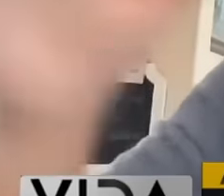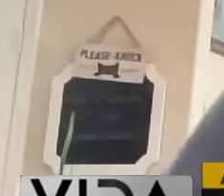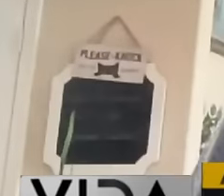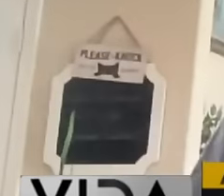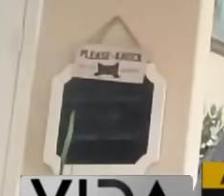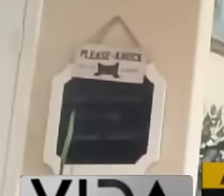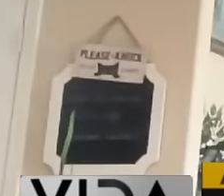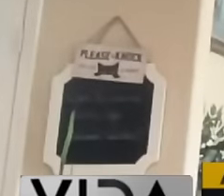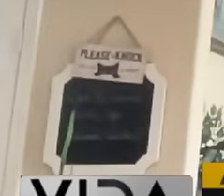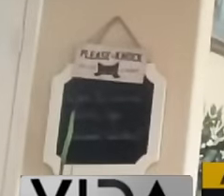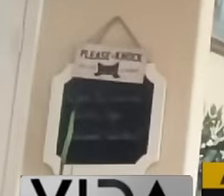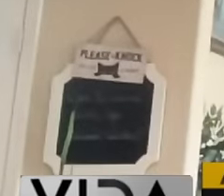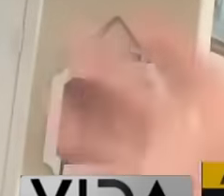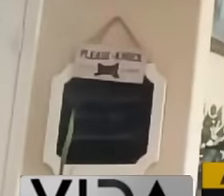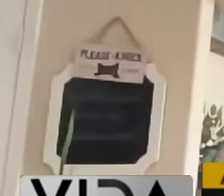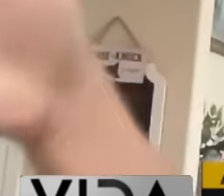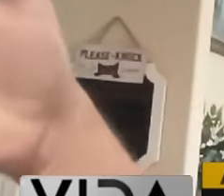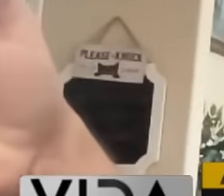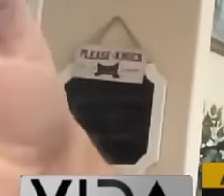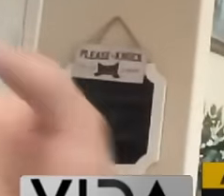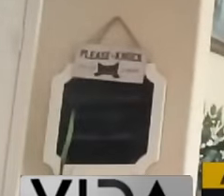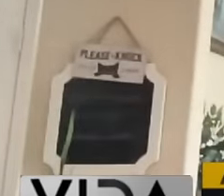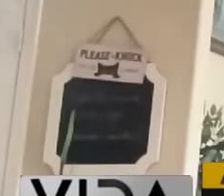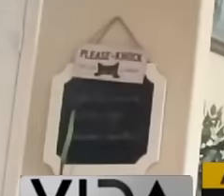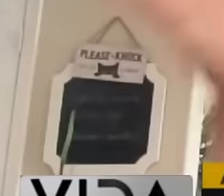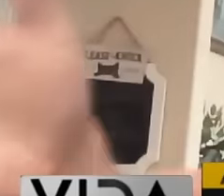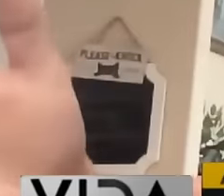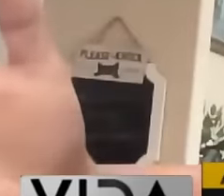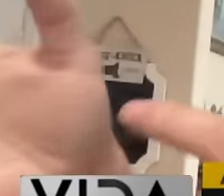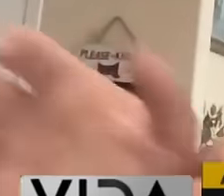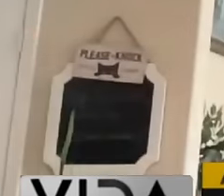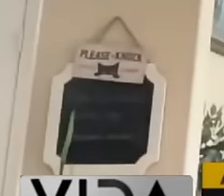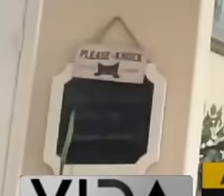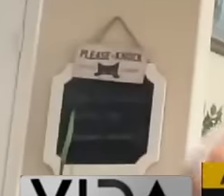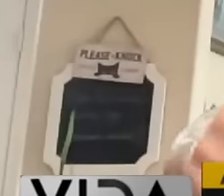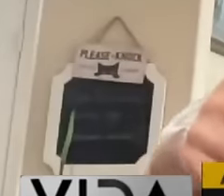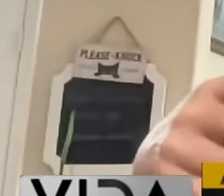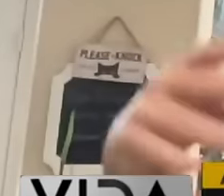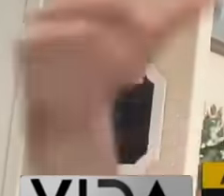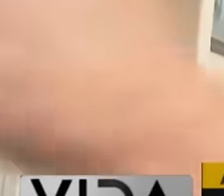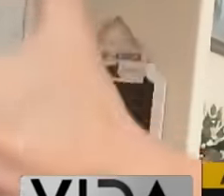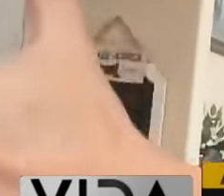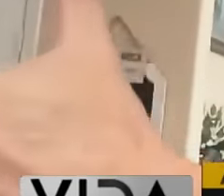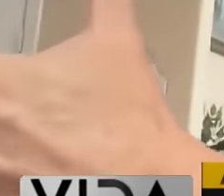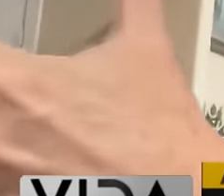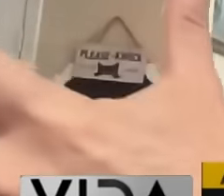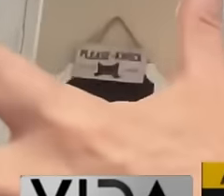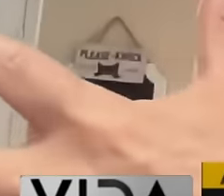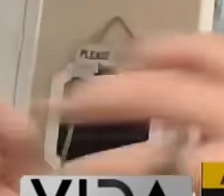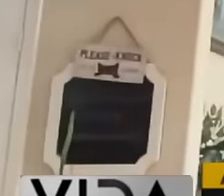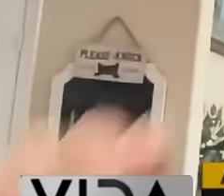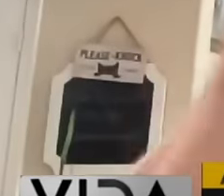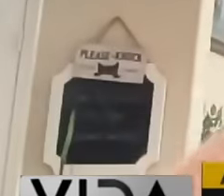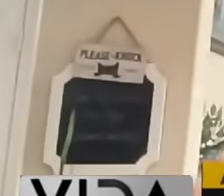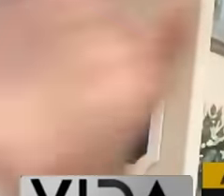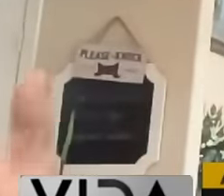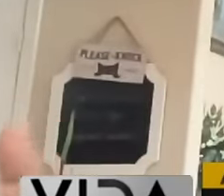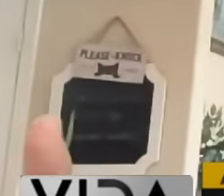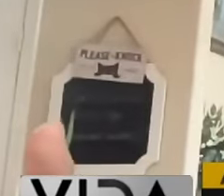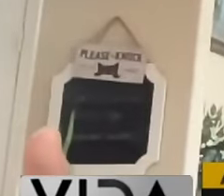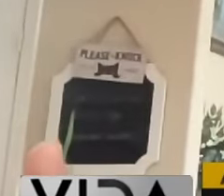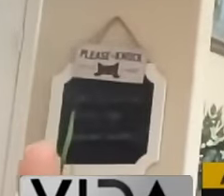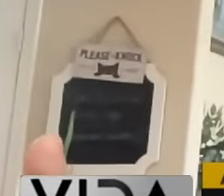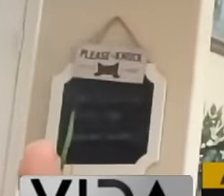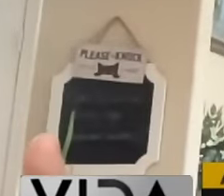Sérgio, ele foi político. Ele errou, é um indivíduo, nós vamos abrir um inquérito contra ele, porque isso não